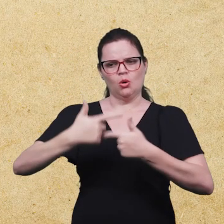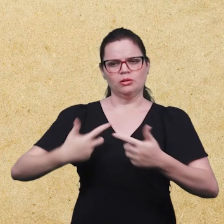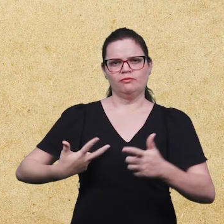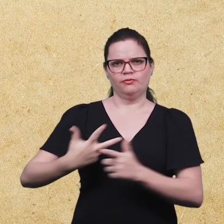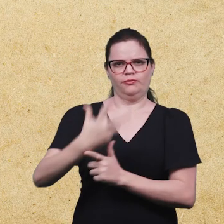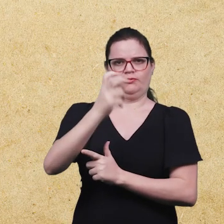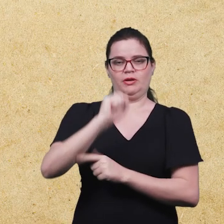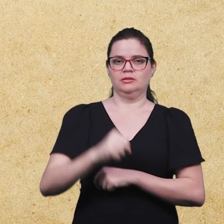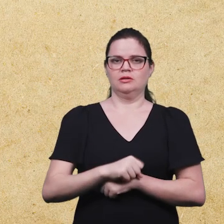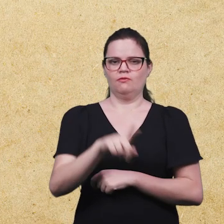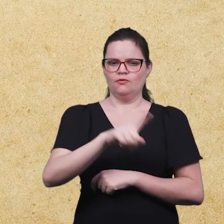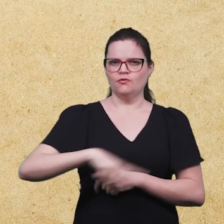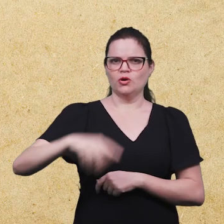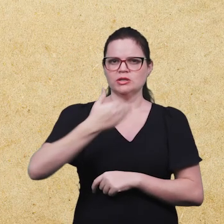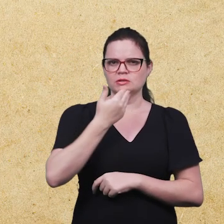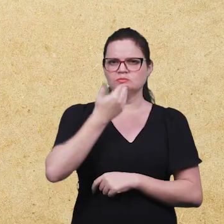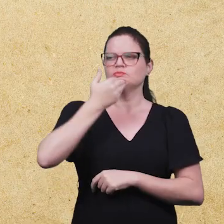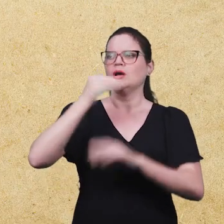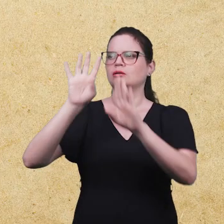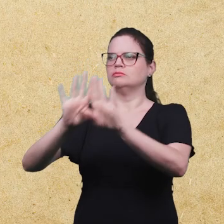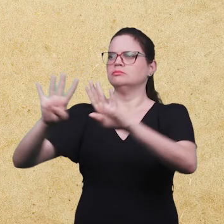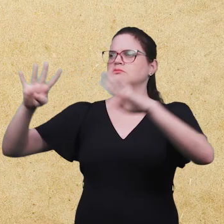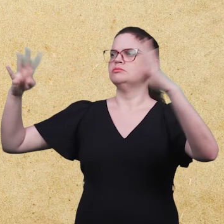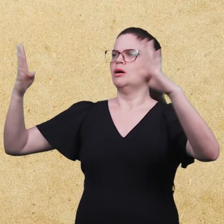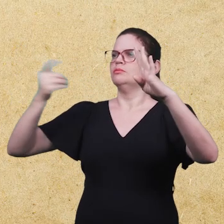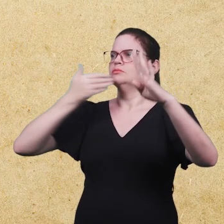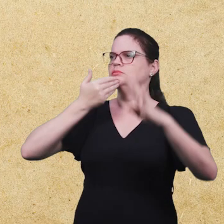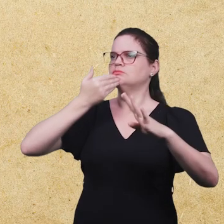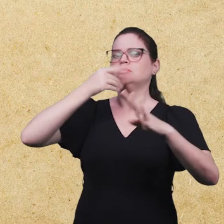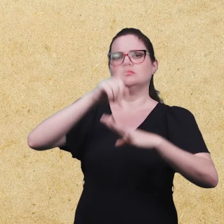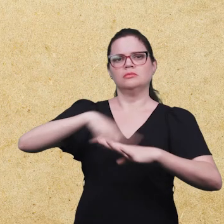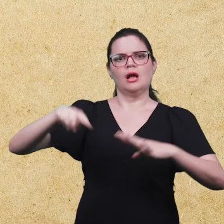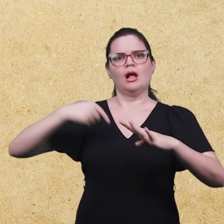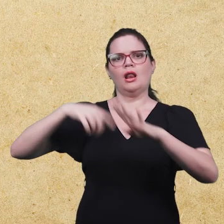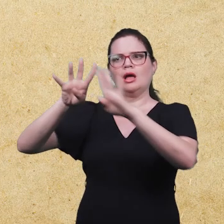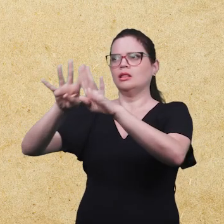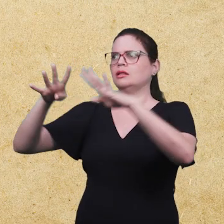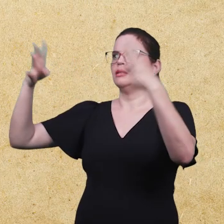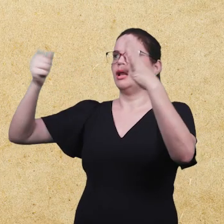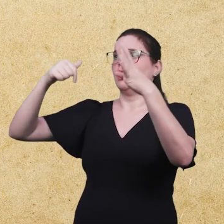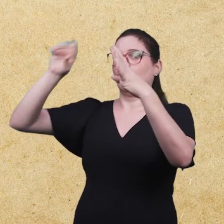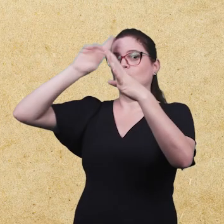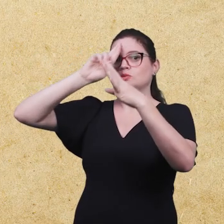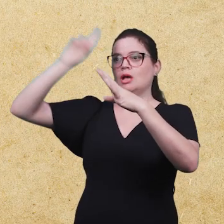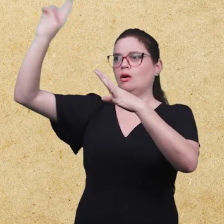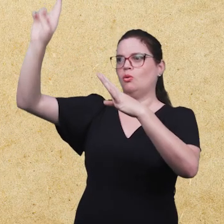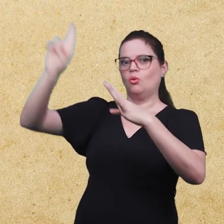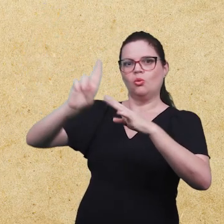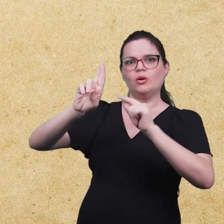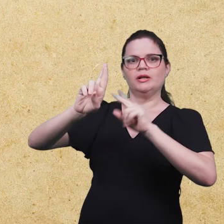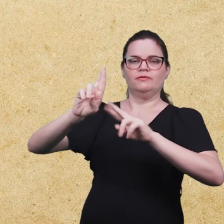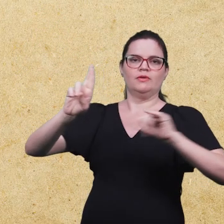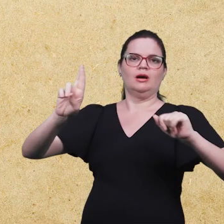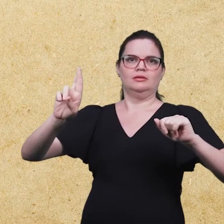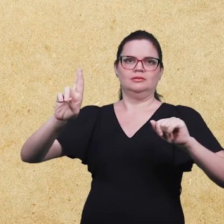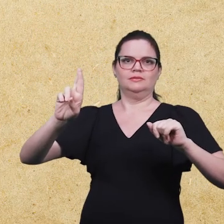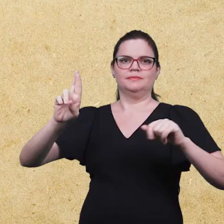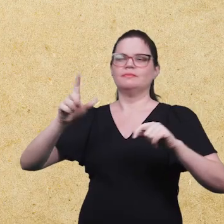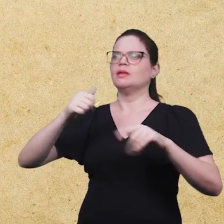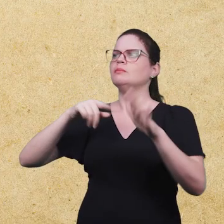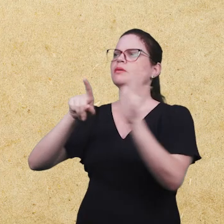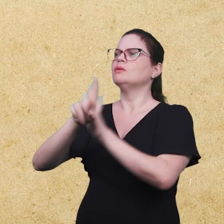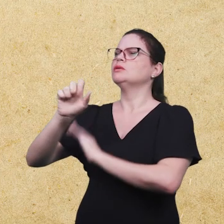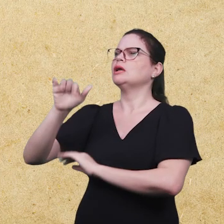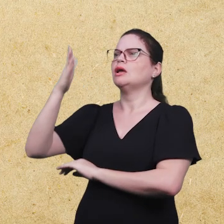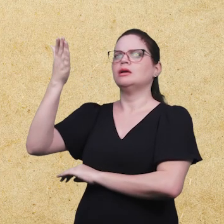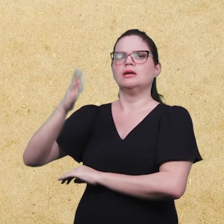E o Salmo continua: levantai, ó portas, as vossas cabeças, levantai-vos, ó entradas eternas, e entrará o Rei da Glória. Aí vem de novo a pergunta: